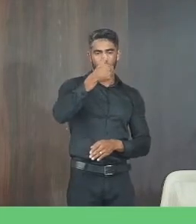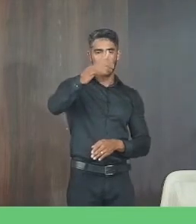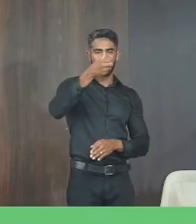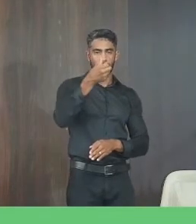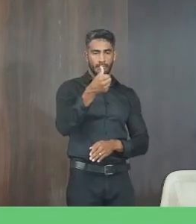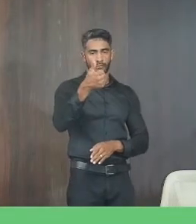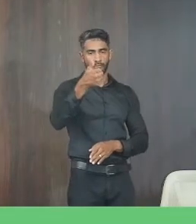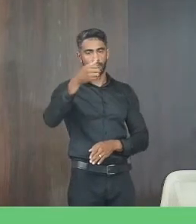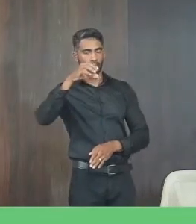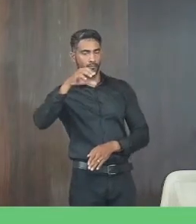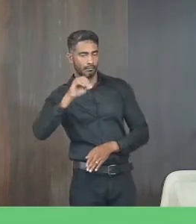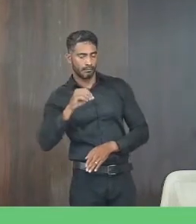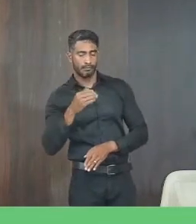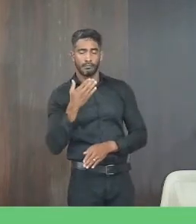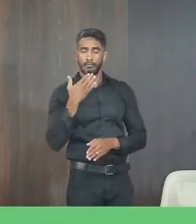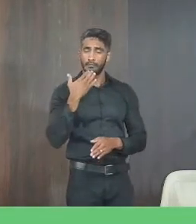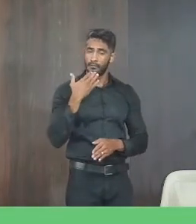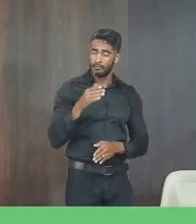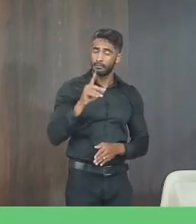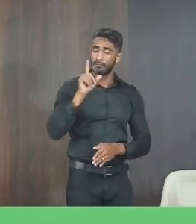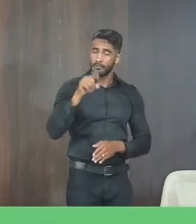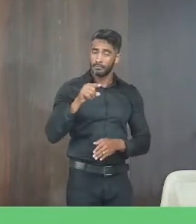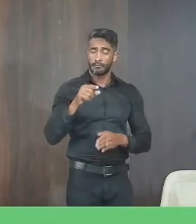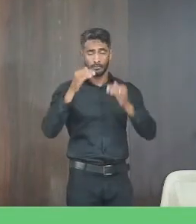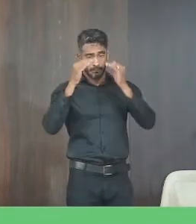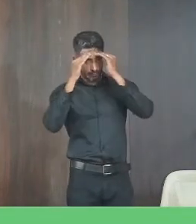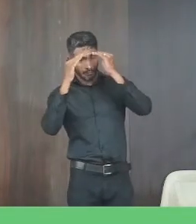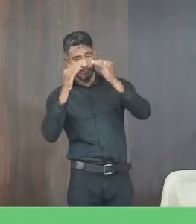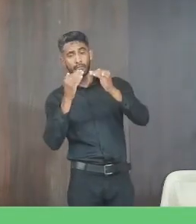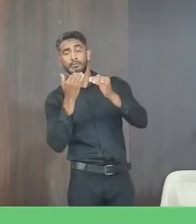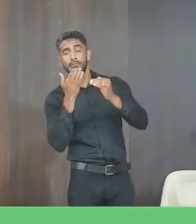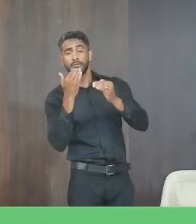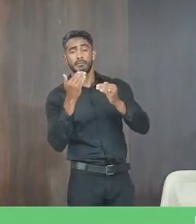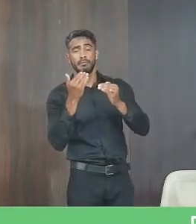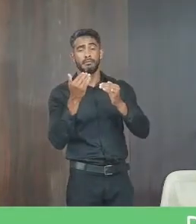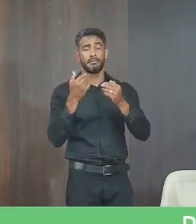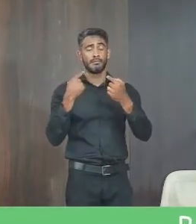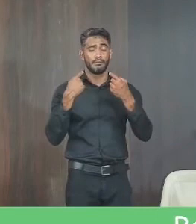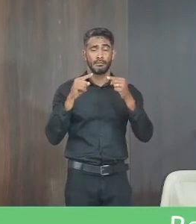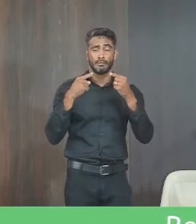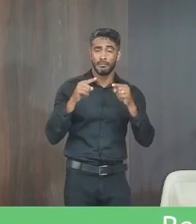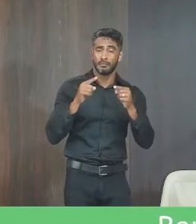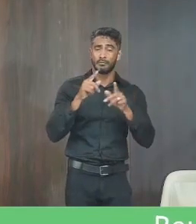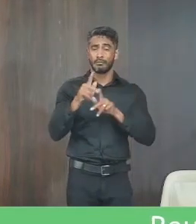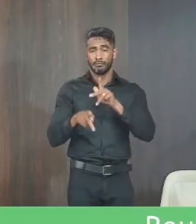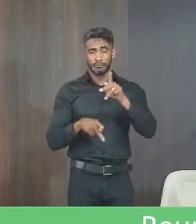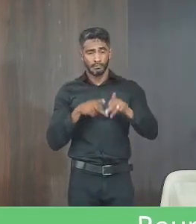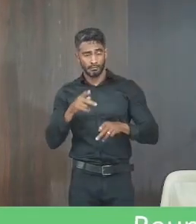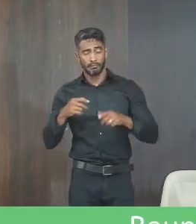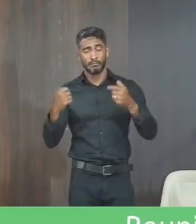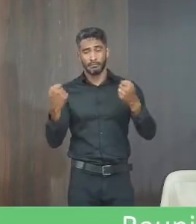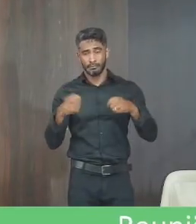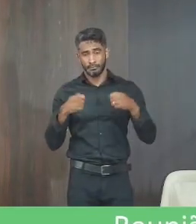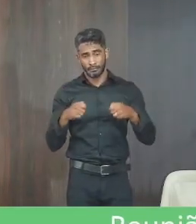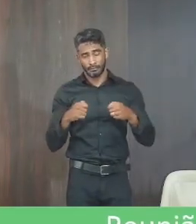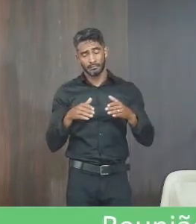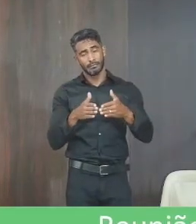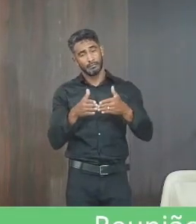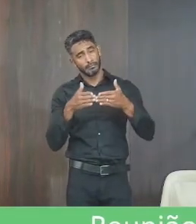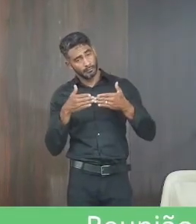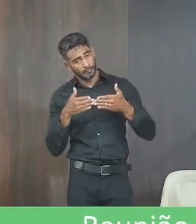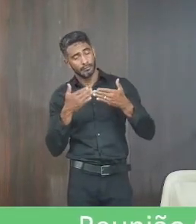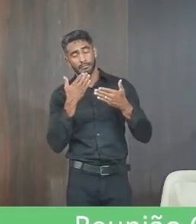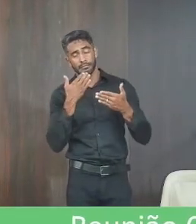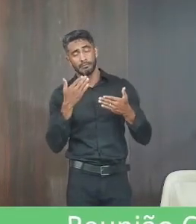1610 a solicitação proposta vem no sentido de atender diversas reivindicações da população que necessitam sendo assim solicitamos do senhor